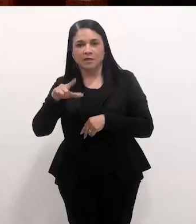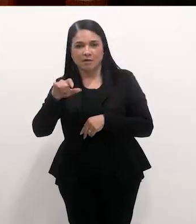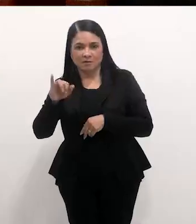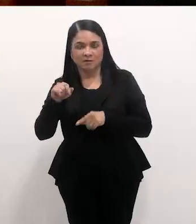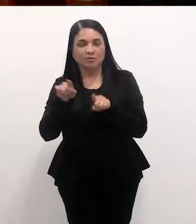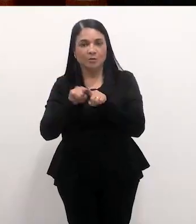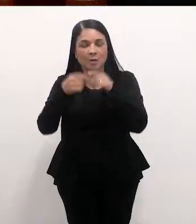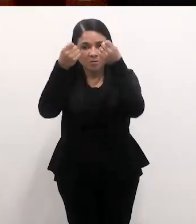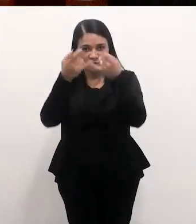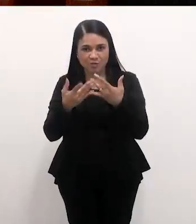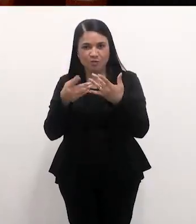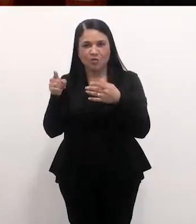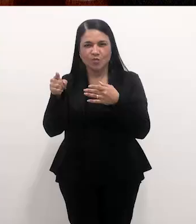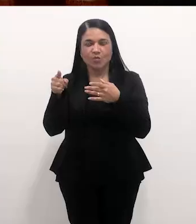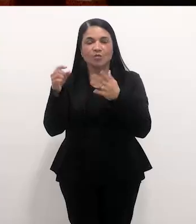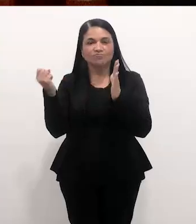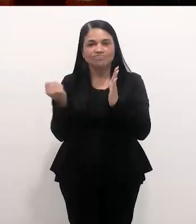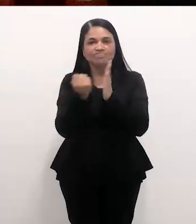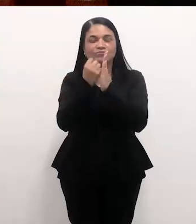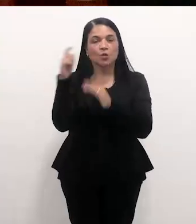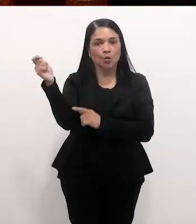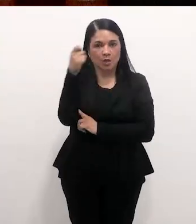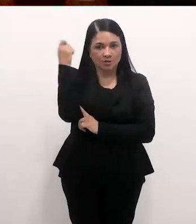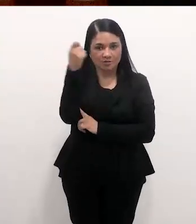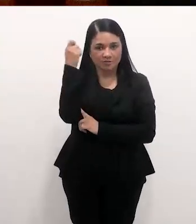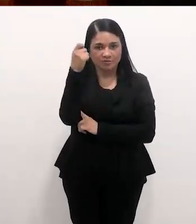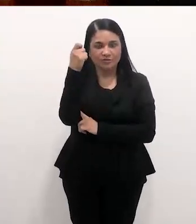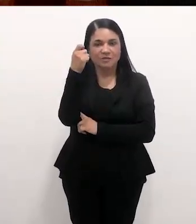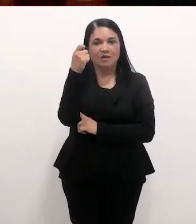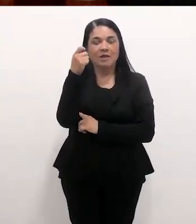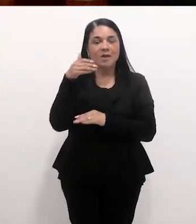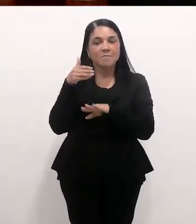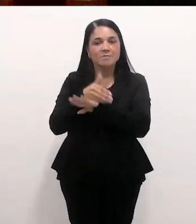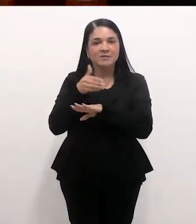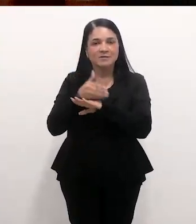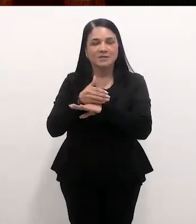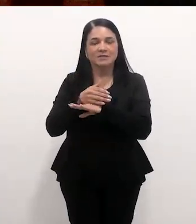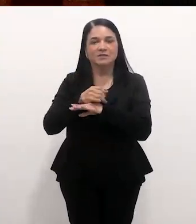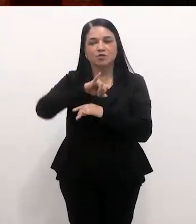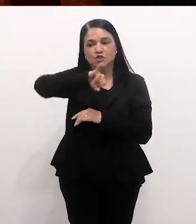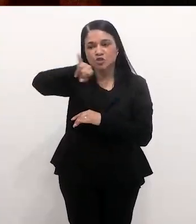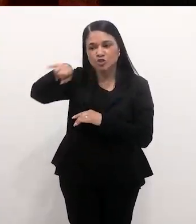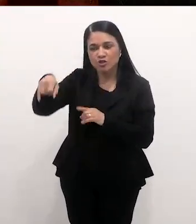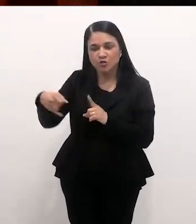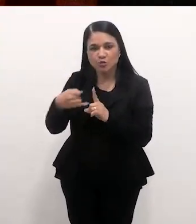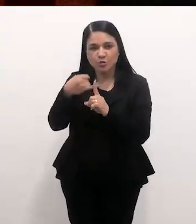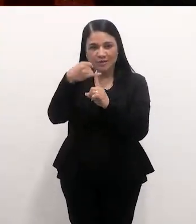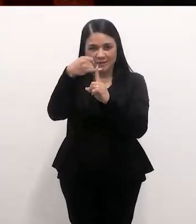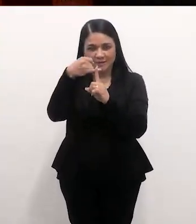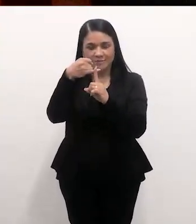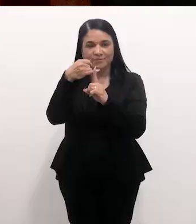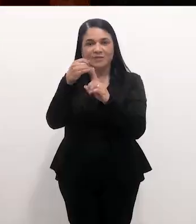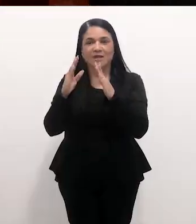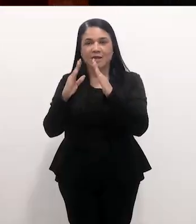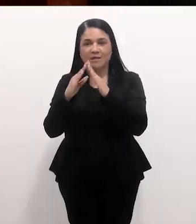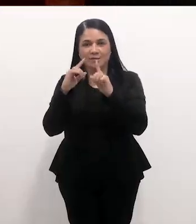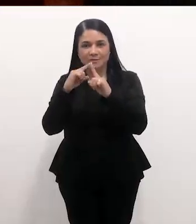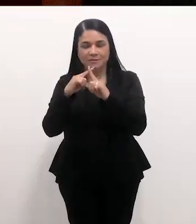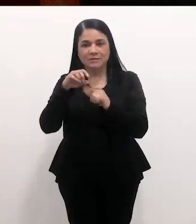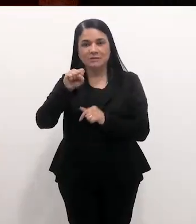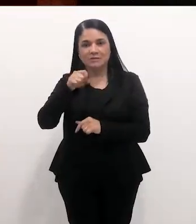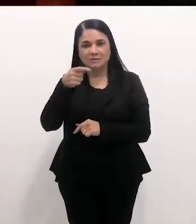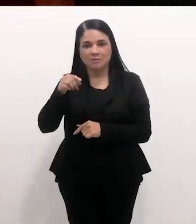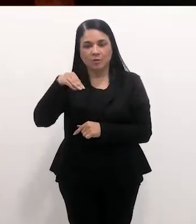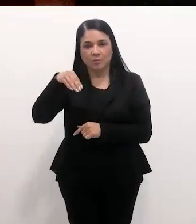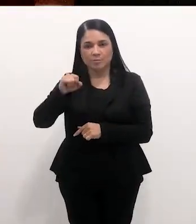o símbolo ícone do Rio Grande do Sul, que é a presença dos jesuítas no Brasil, que é a igreja de